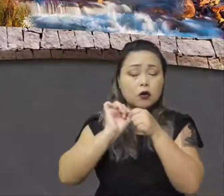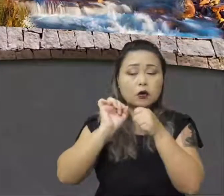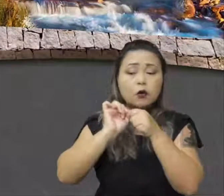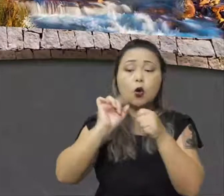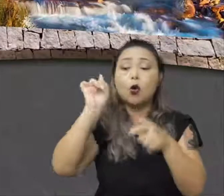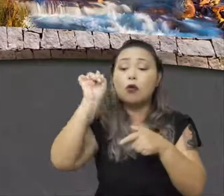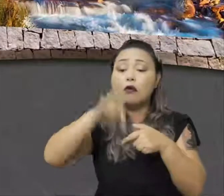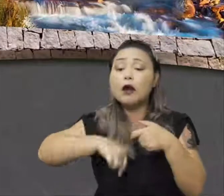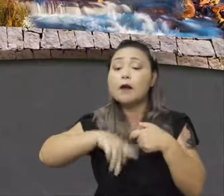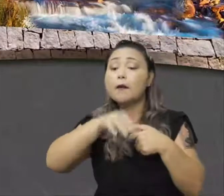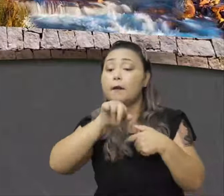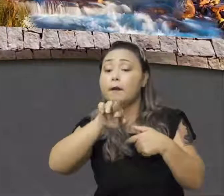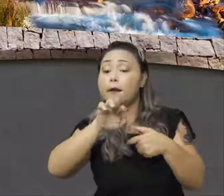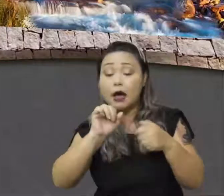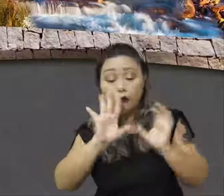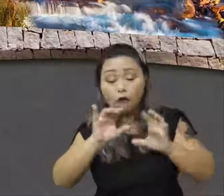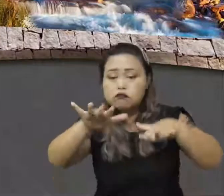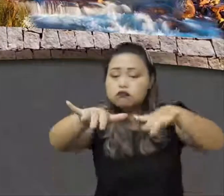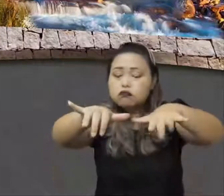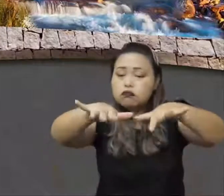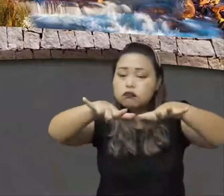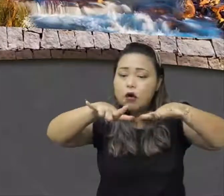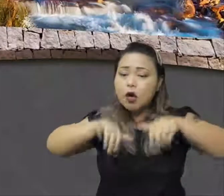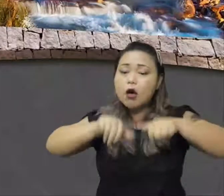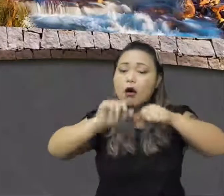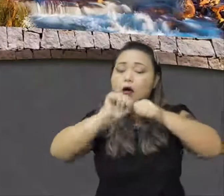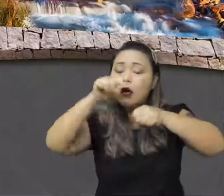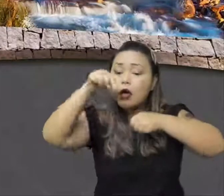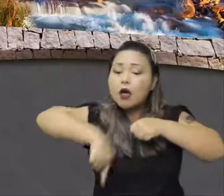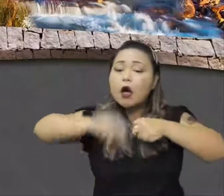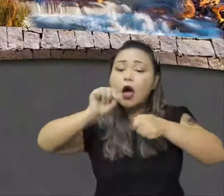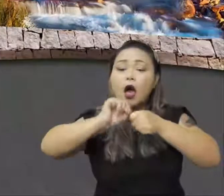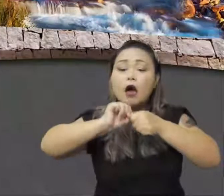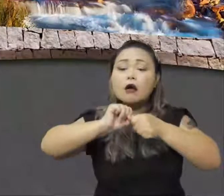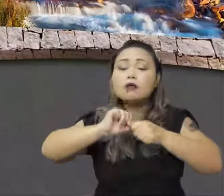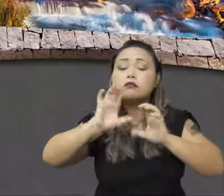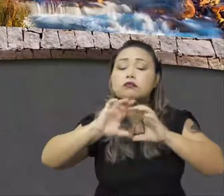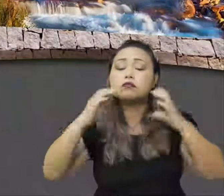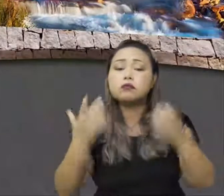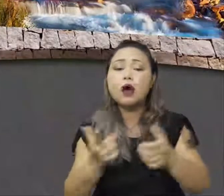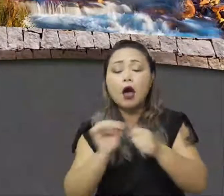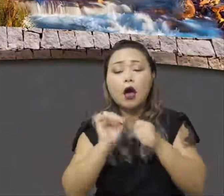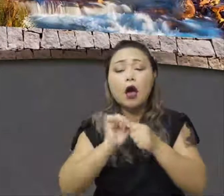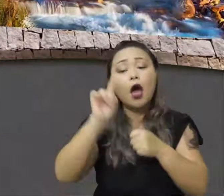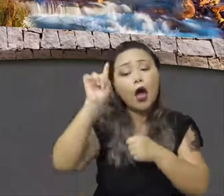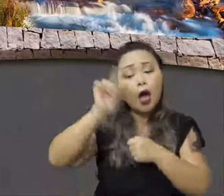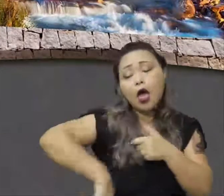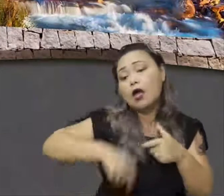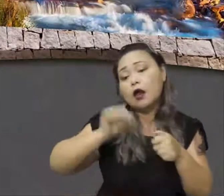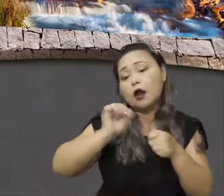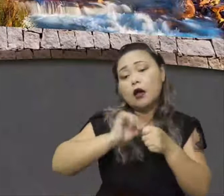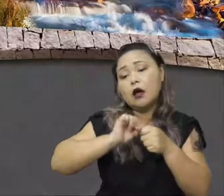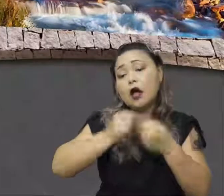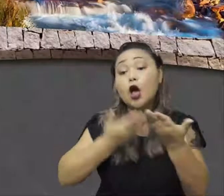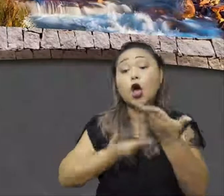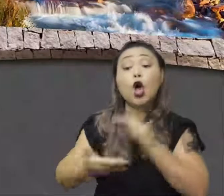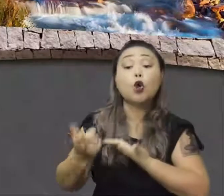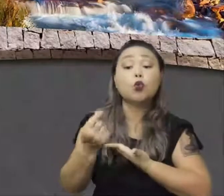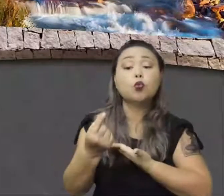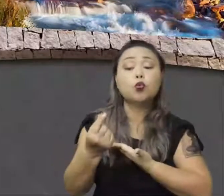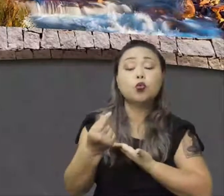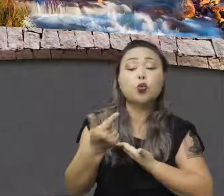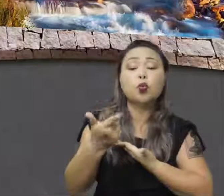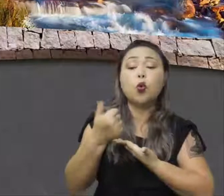Bretton Woods, aonde os Estados Unidos passou a dominar com a sua moeda, que até o momento era a troca, era em